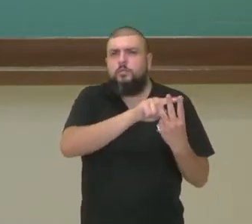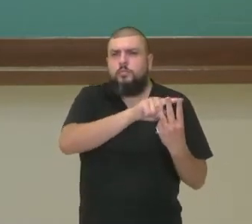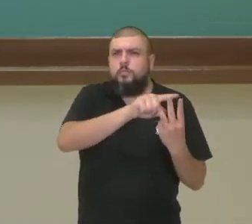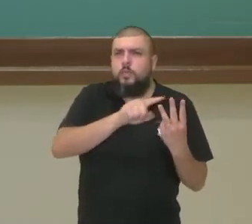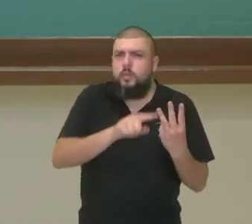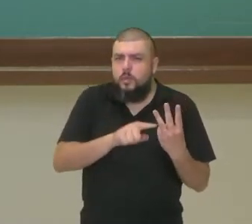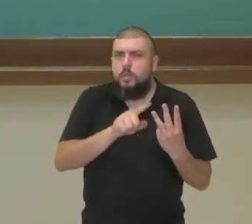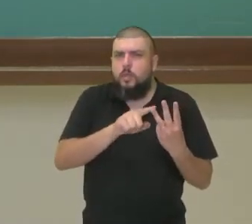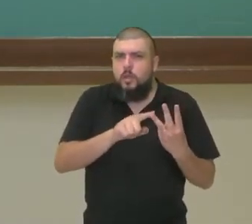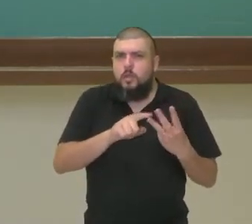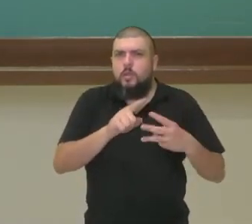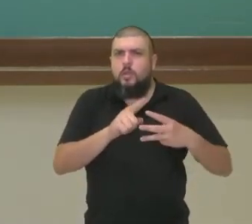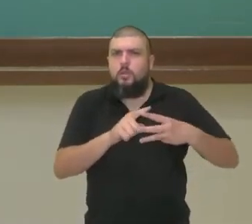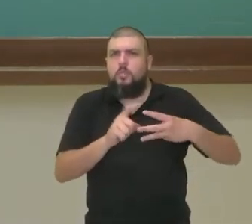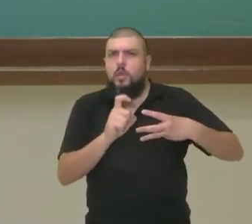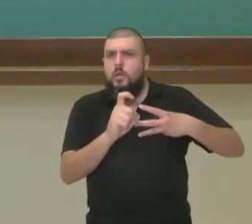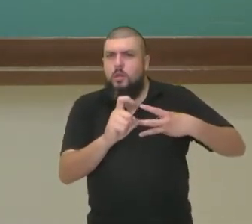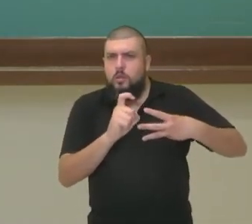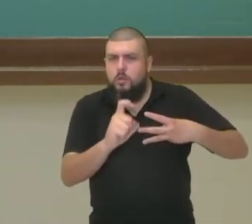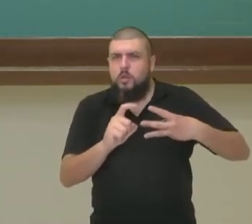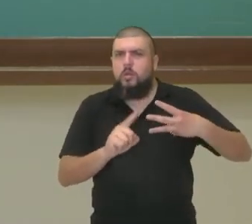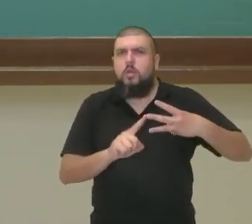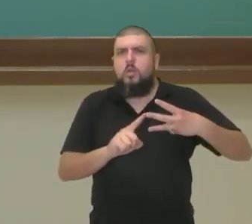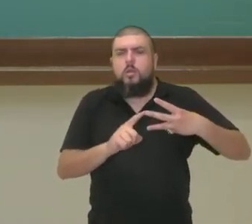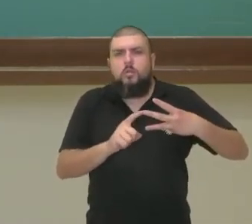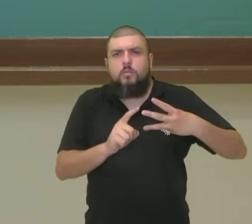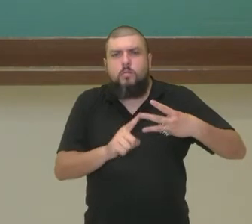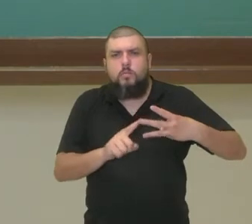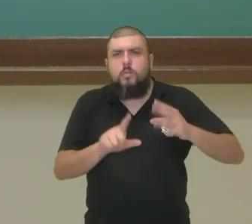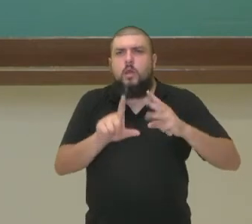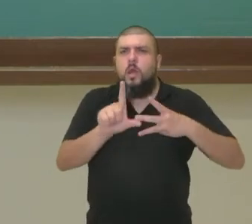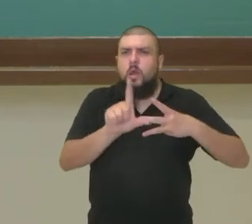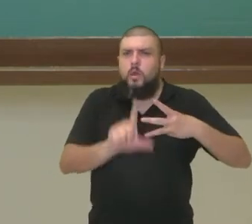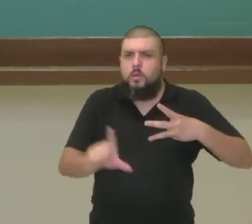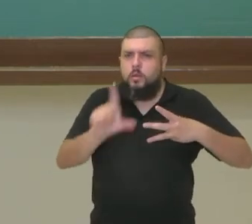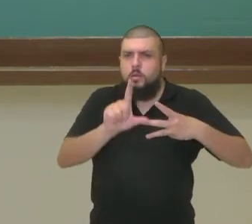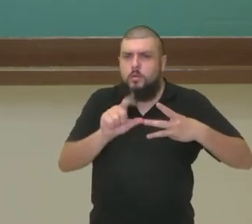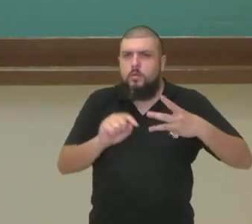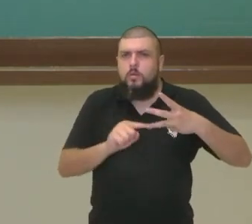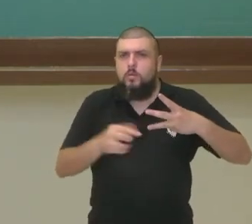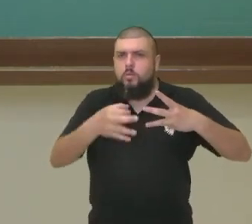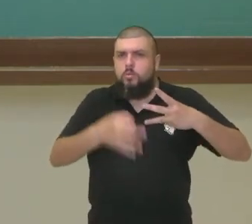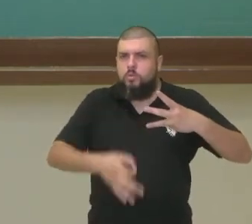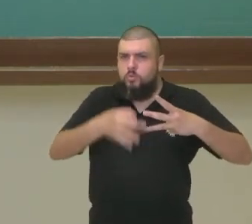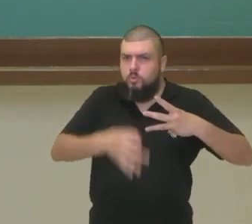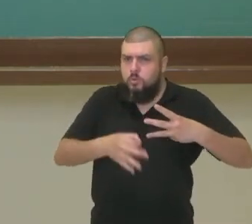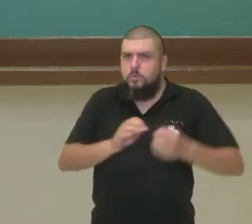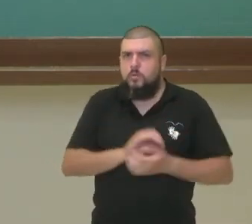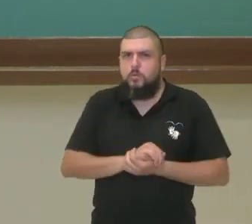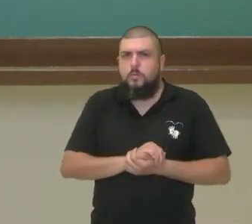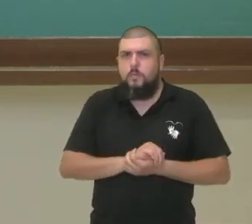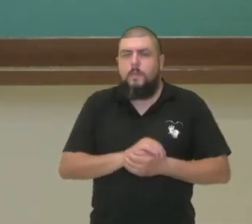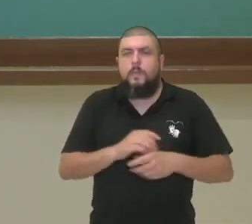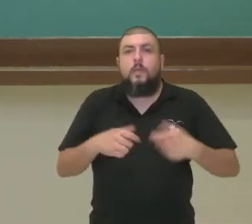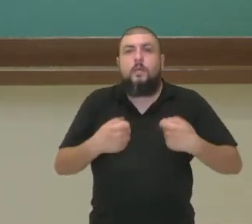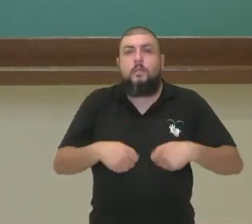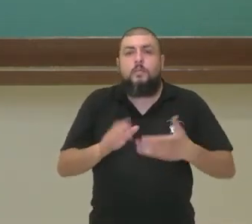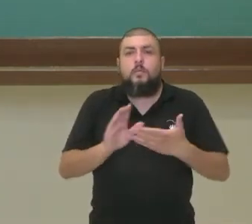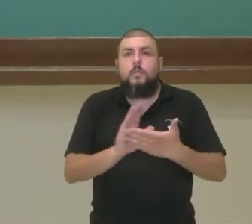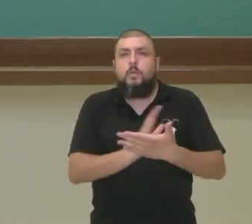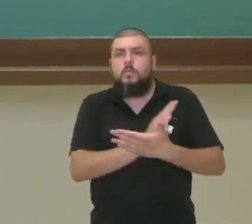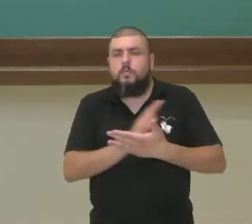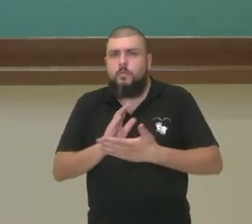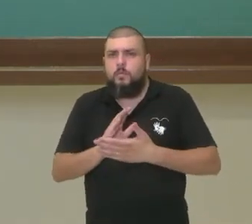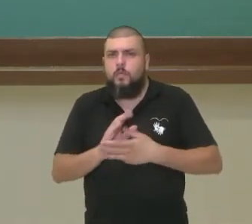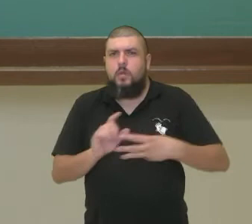haja a tirania, para que um só não governe impondo a sua vontade. Então, é necessário o legislativo,